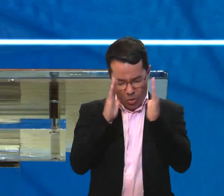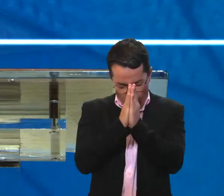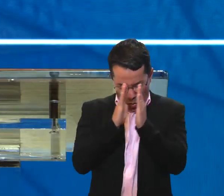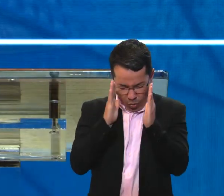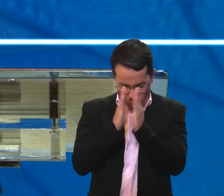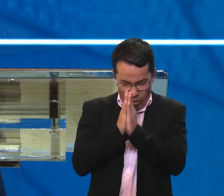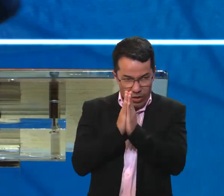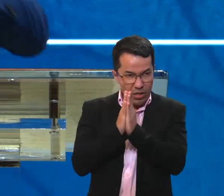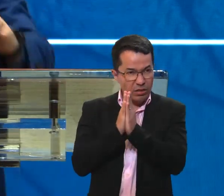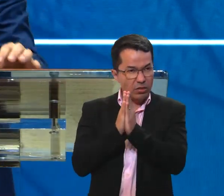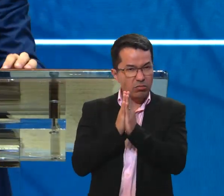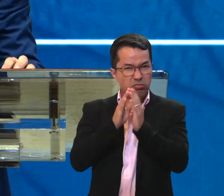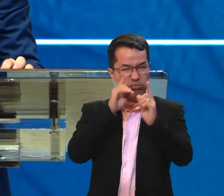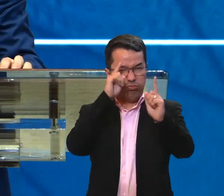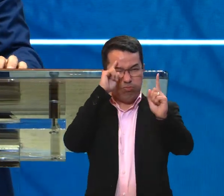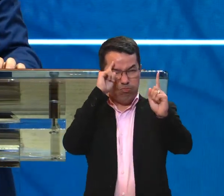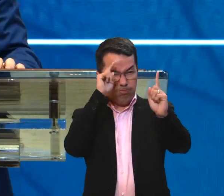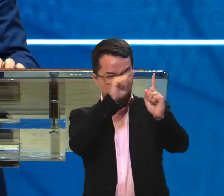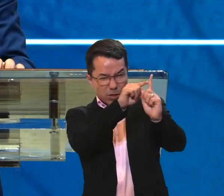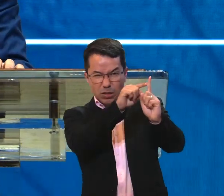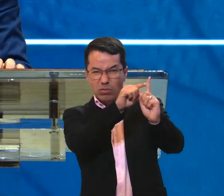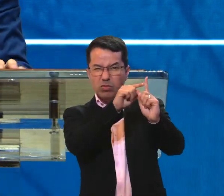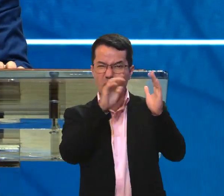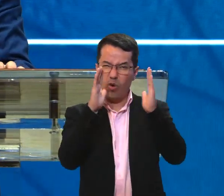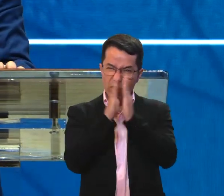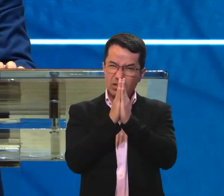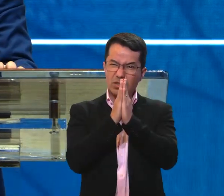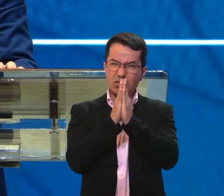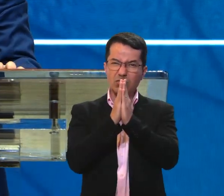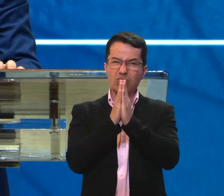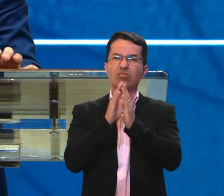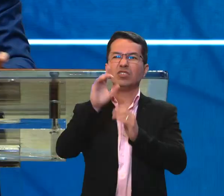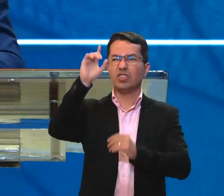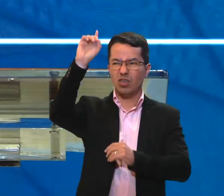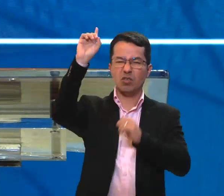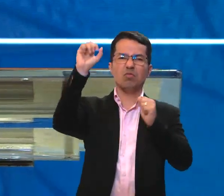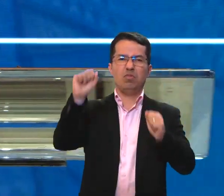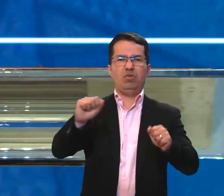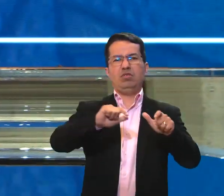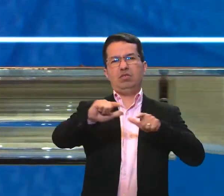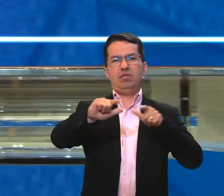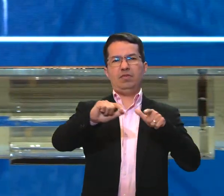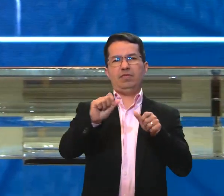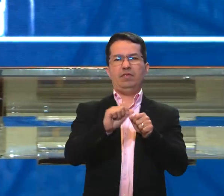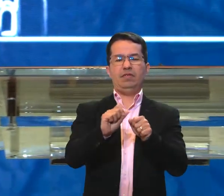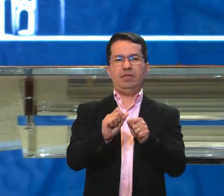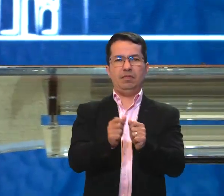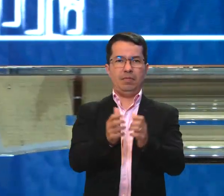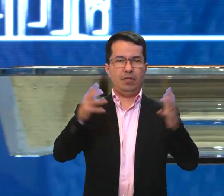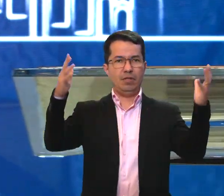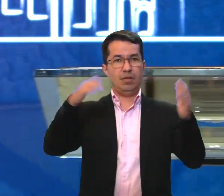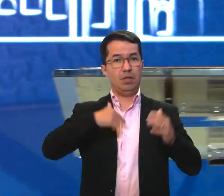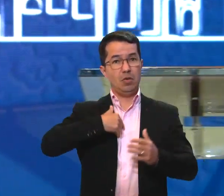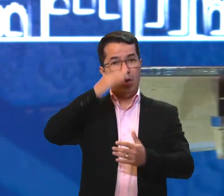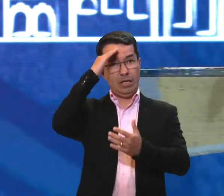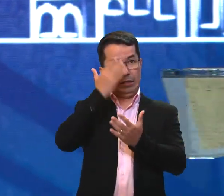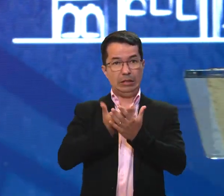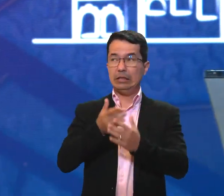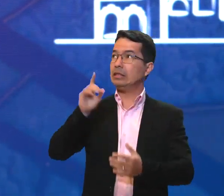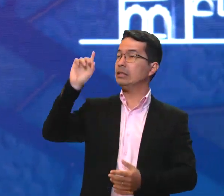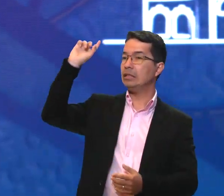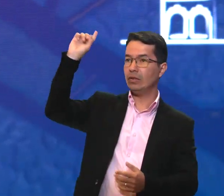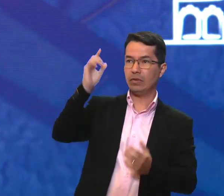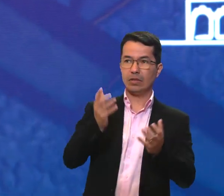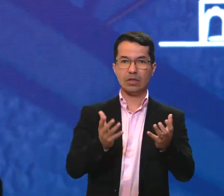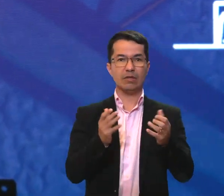em prol de algo, pode fazer diferença. Eu creio que Deus quer fazer algo novo na nossa igreja. Quantos creem